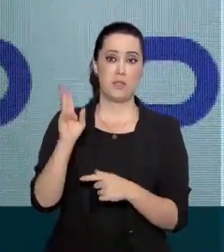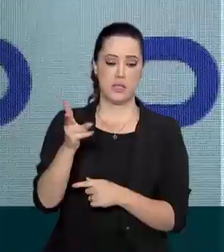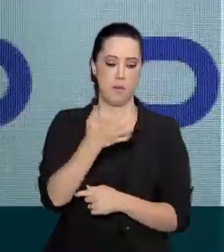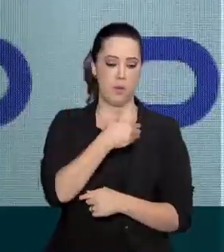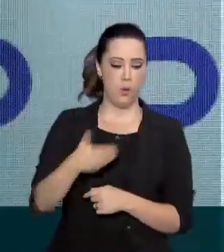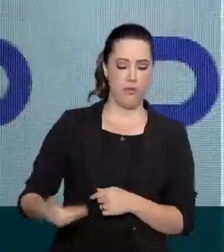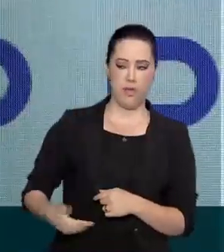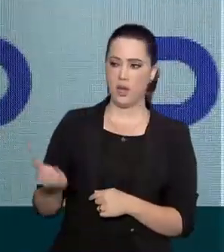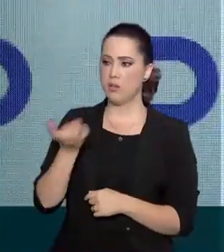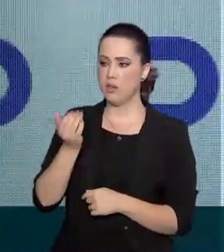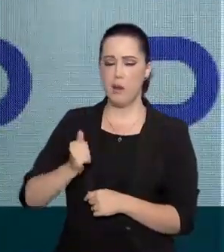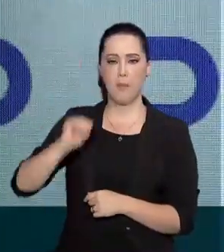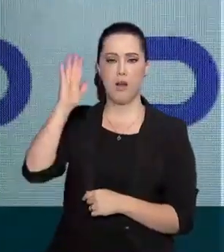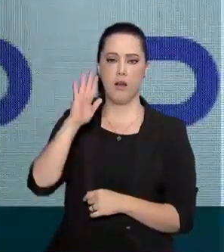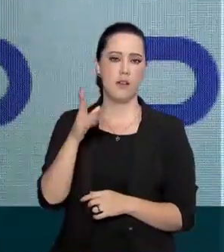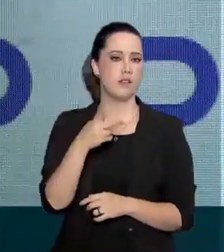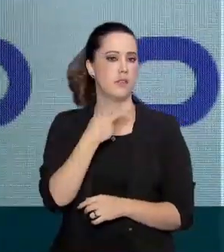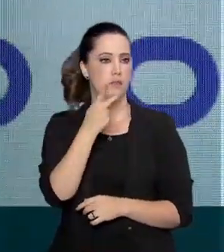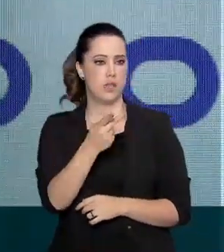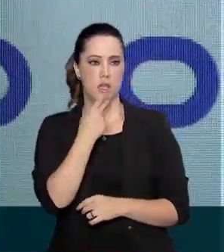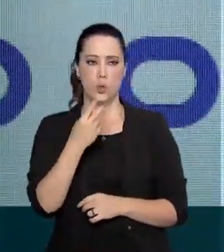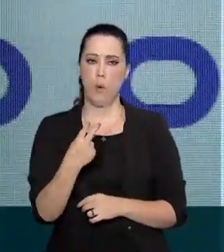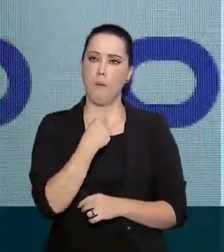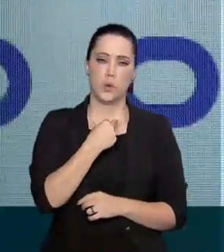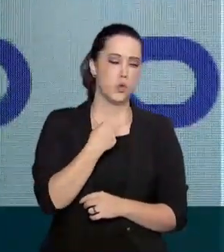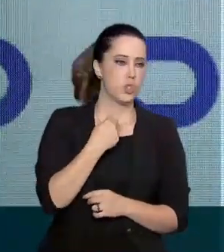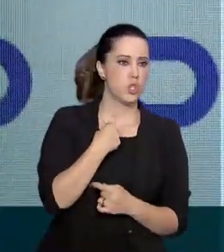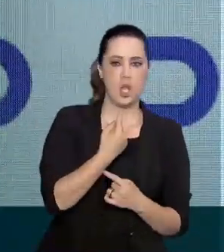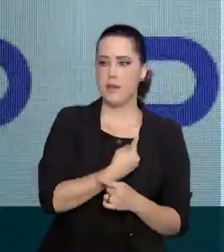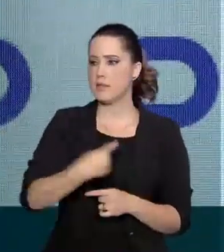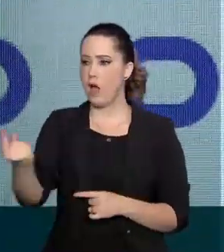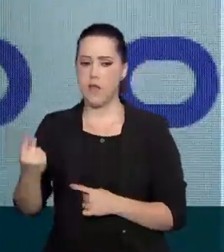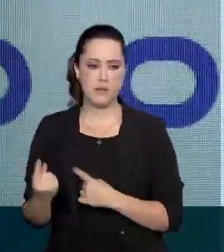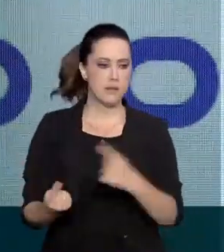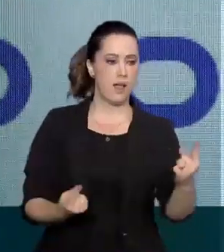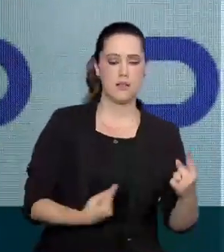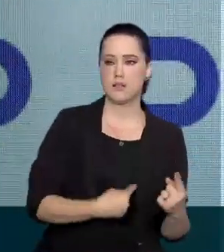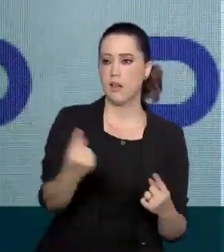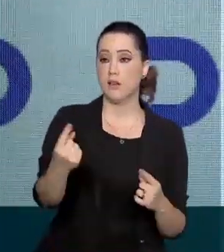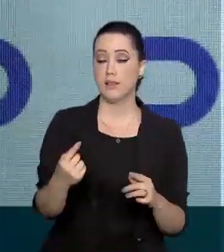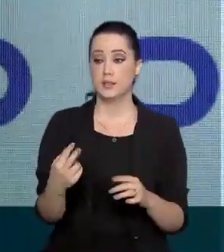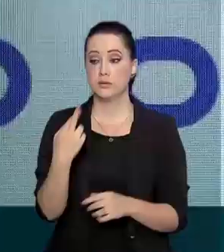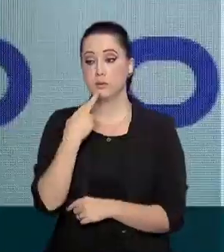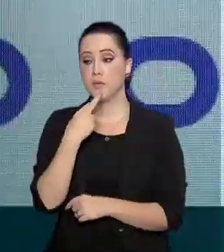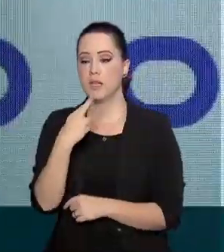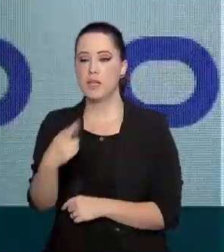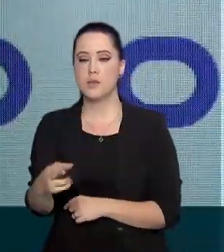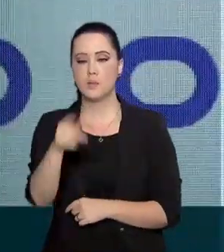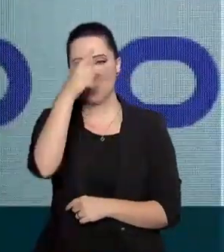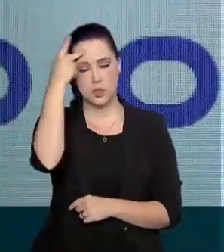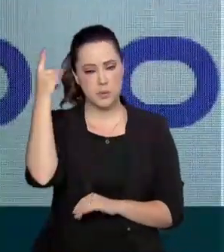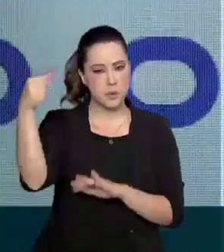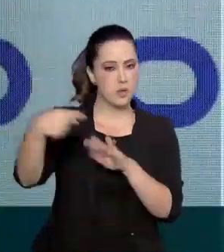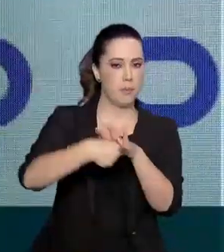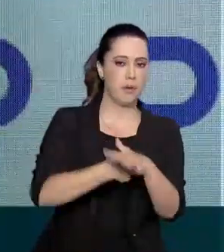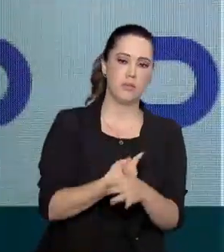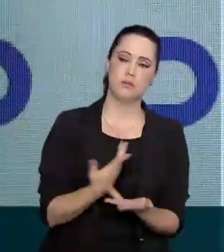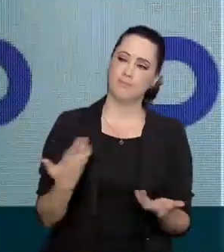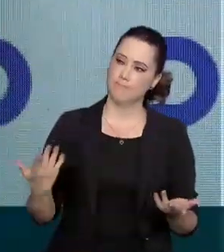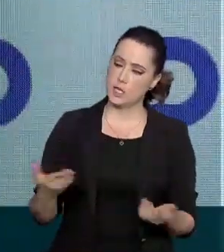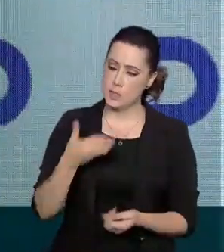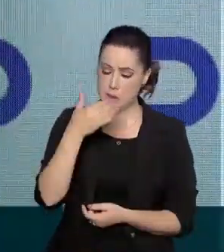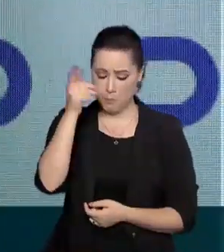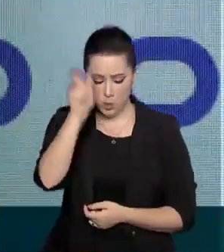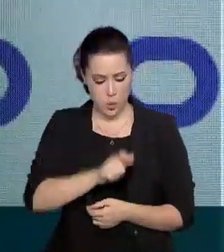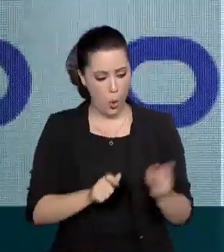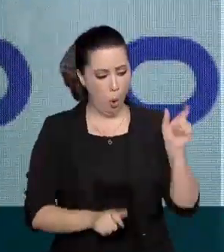não tinha saída, dado as certas ações minhas ou vosso passado. E eu respondi ao entrevistador, o homem evolui